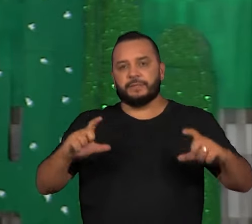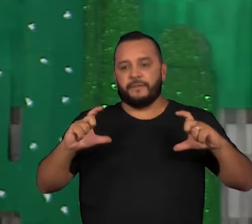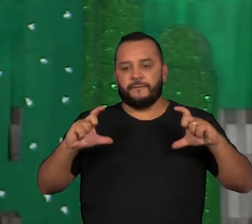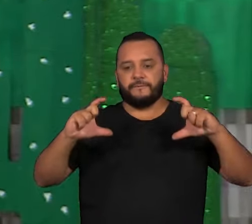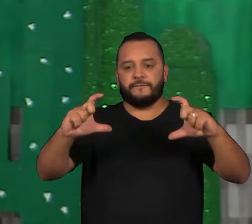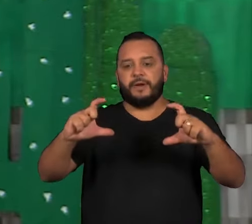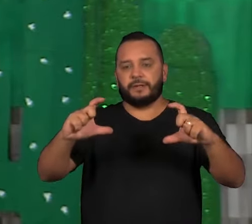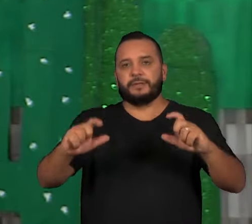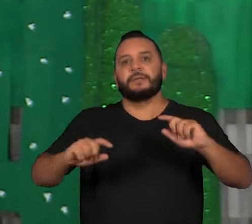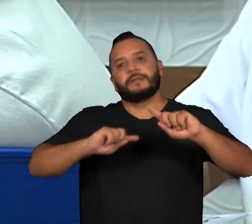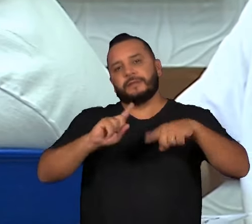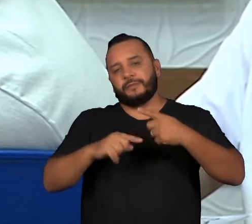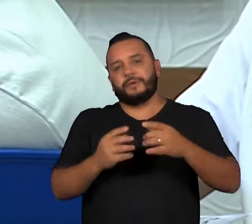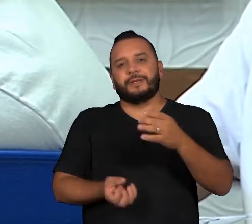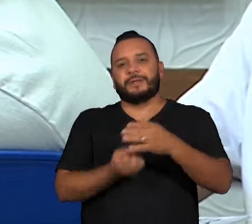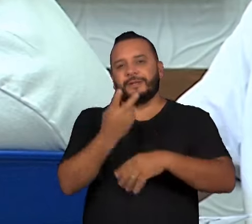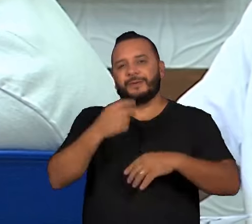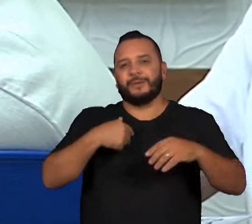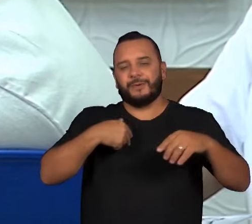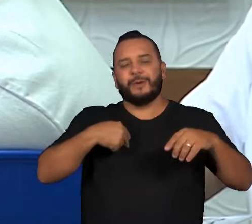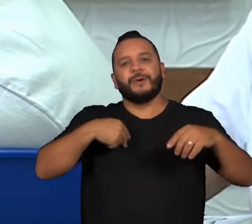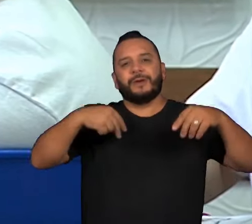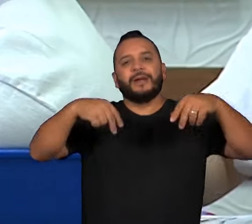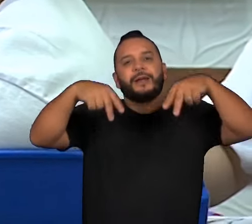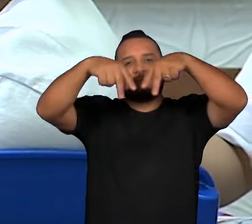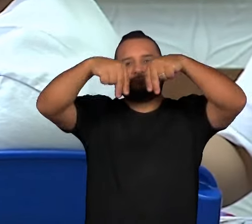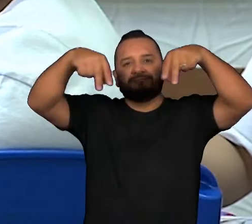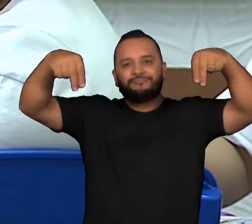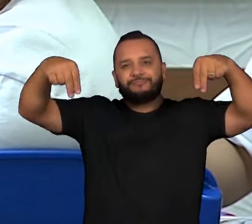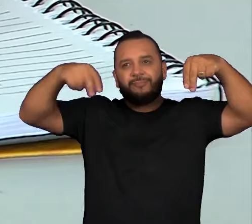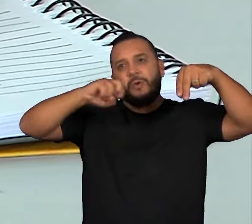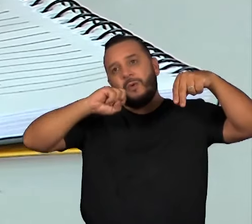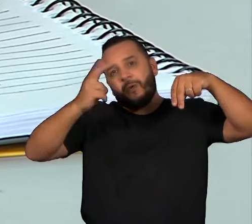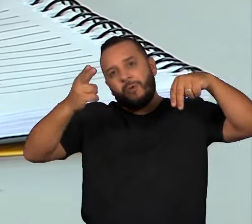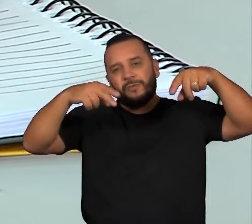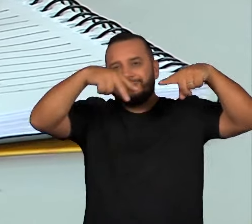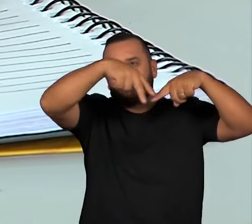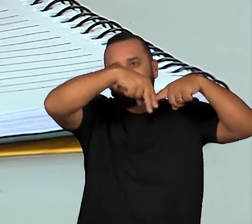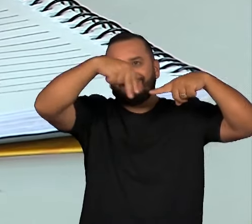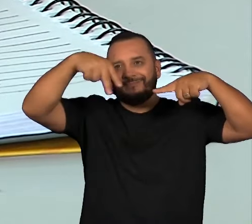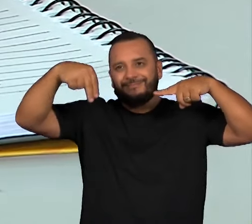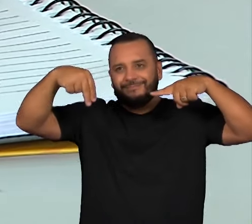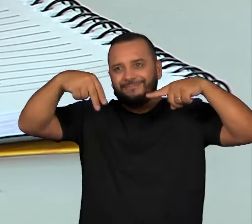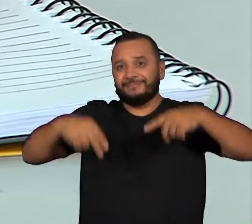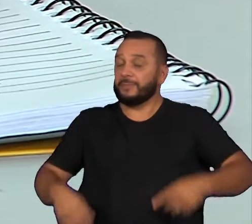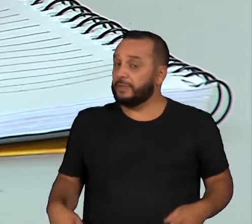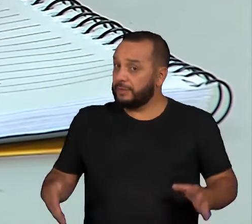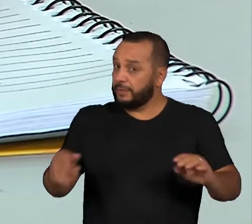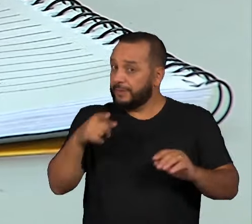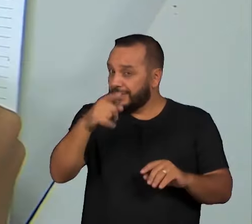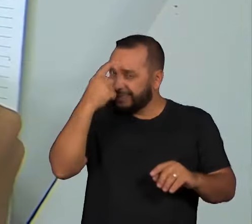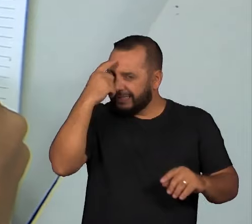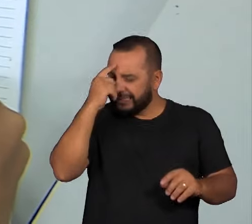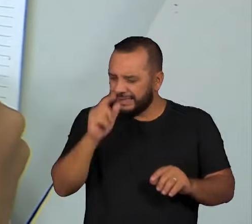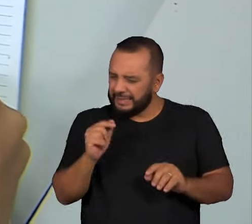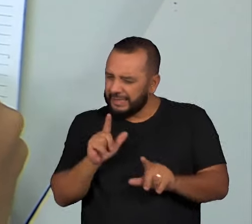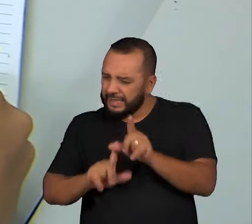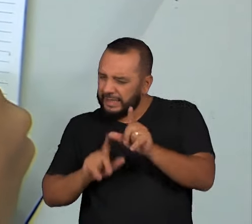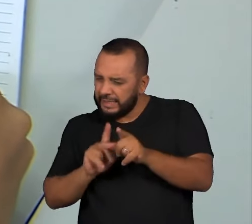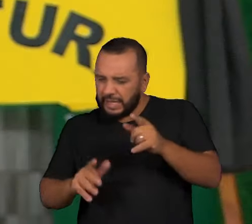chegar a um cordel. Foi com essa construção que, aos poucos, as letras que pareciam confusas no caderno